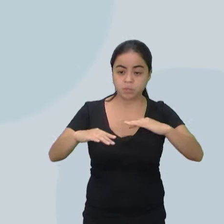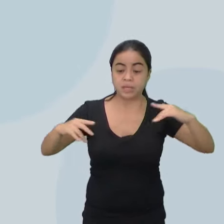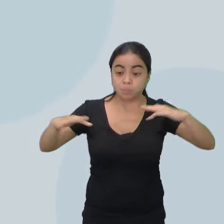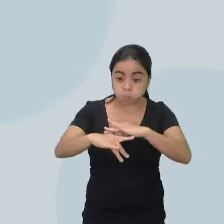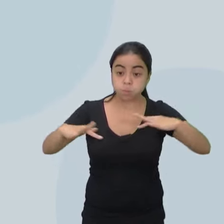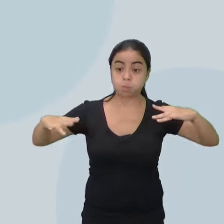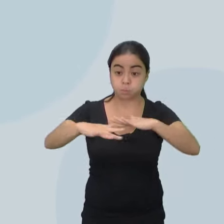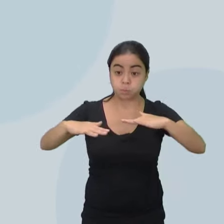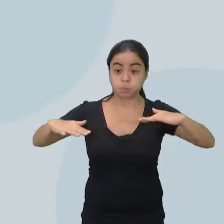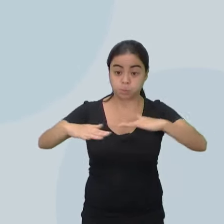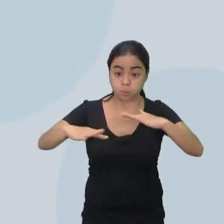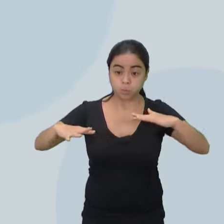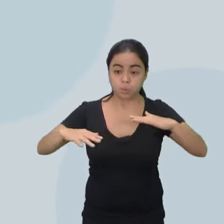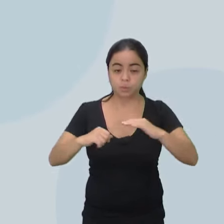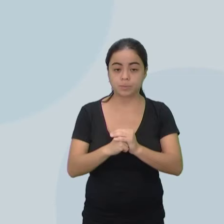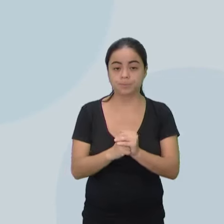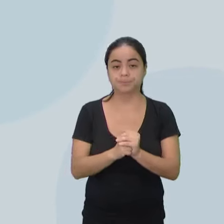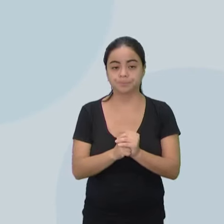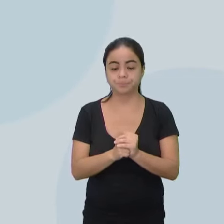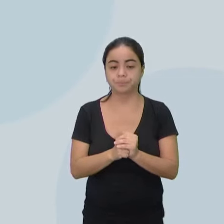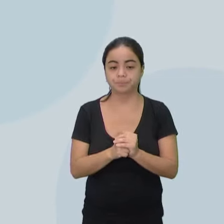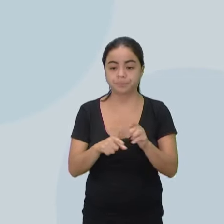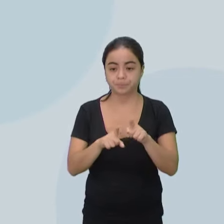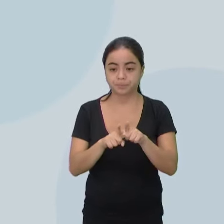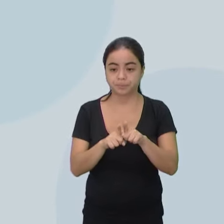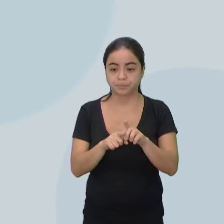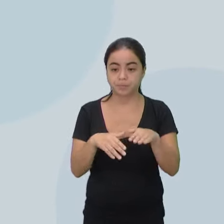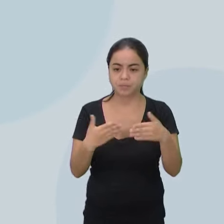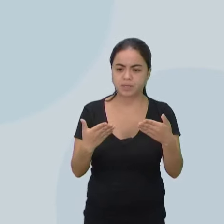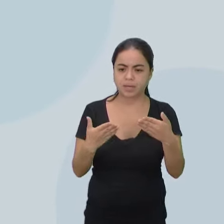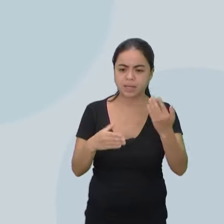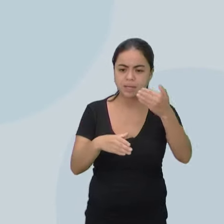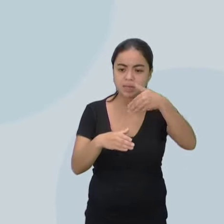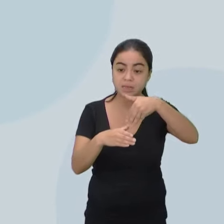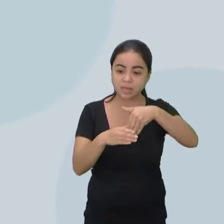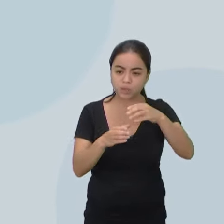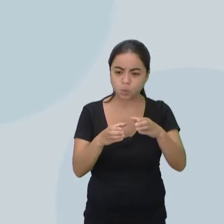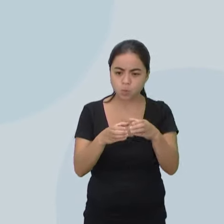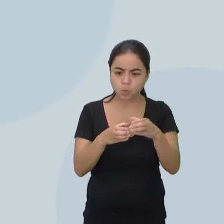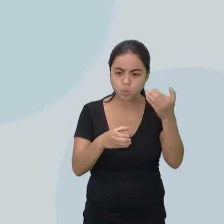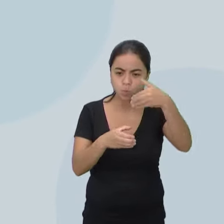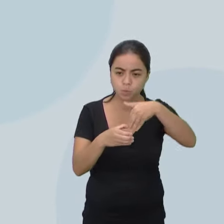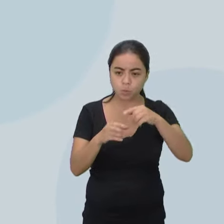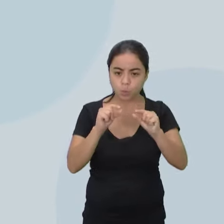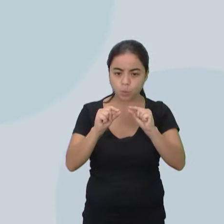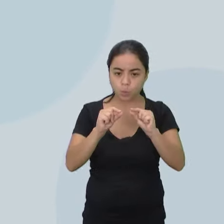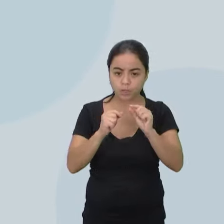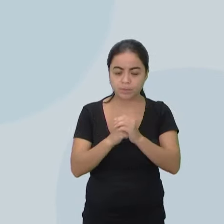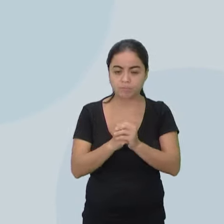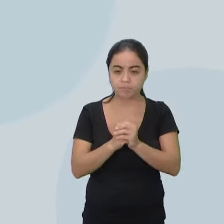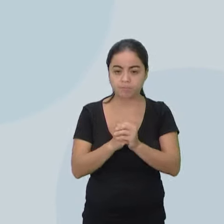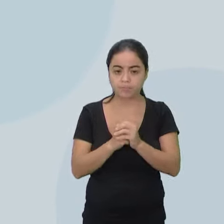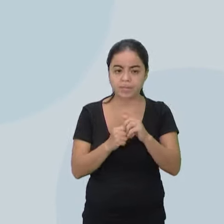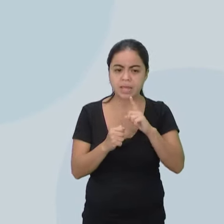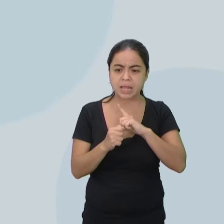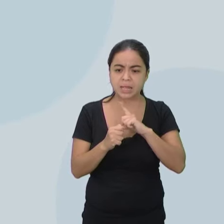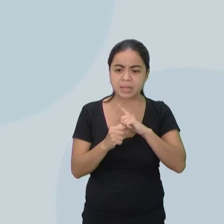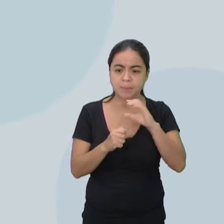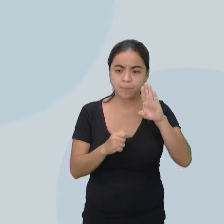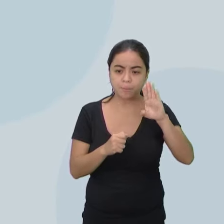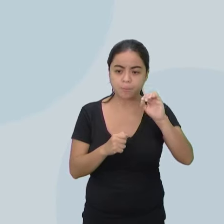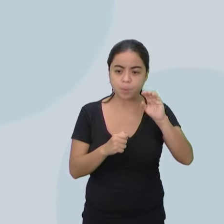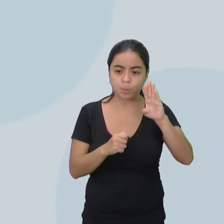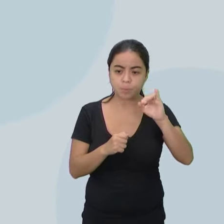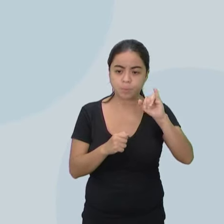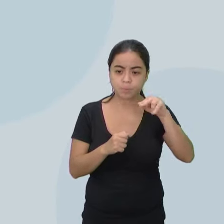grandes terremotos, tá certo? E aí, o que que tem nesse sensor, ó? Ele basicamente tem uma